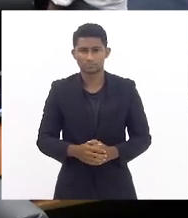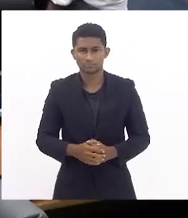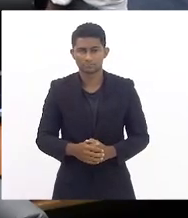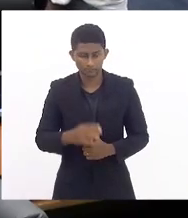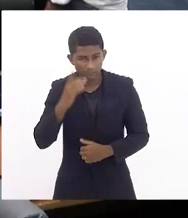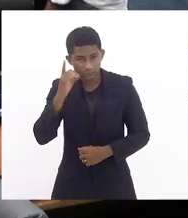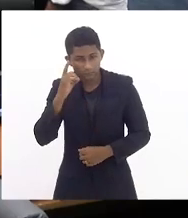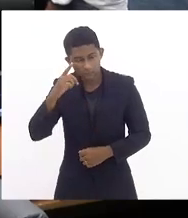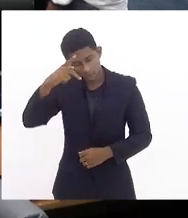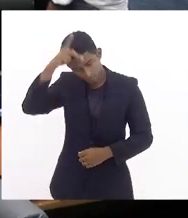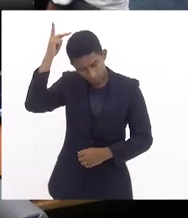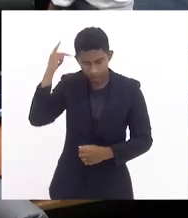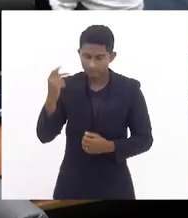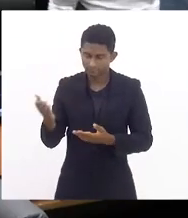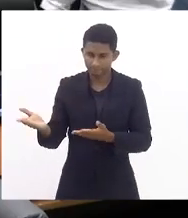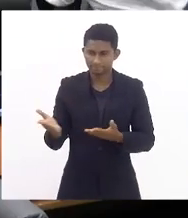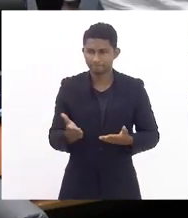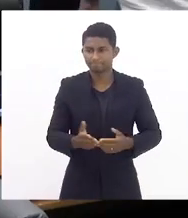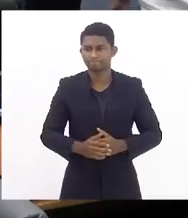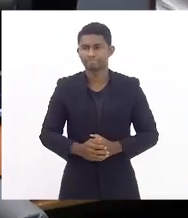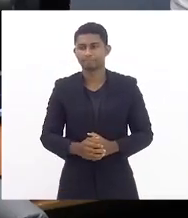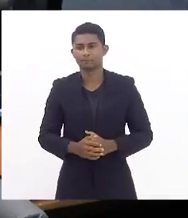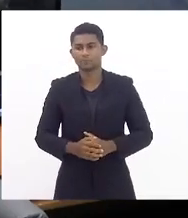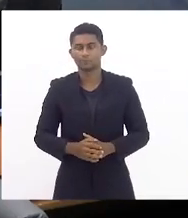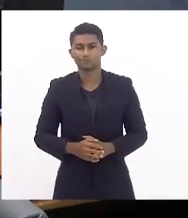Deputado Luiz Paulo.